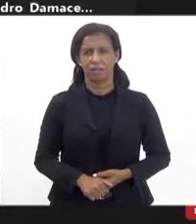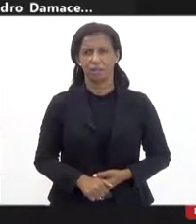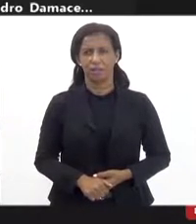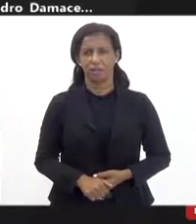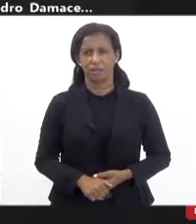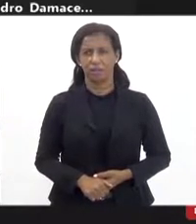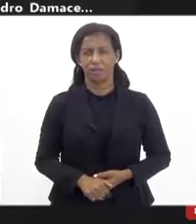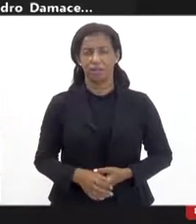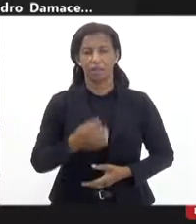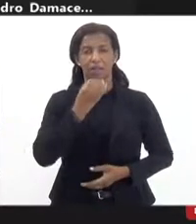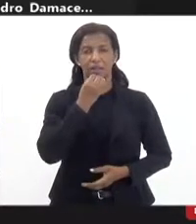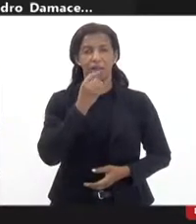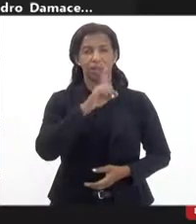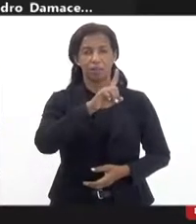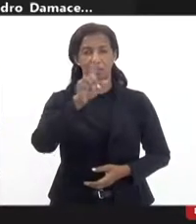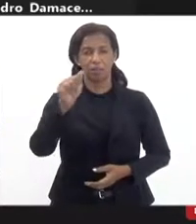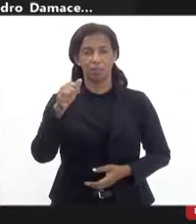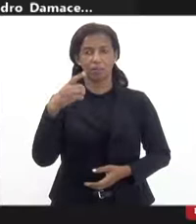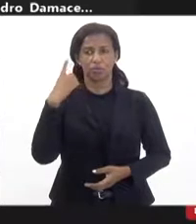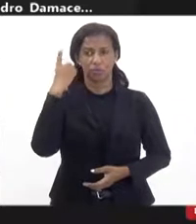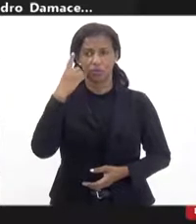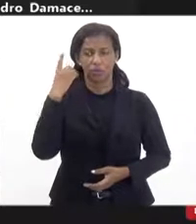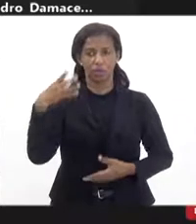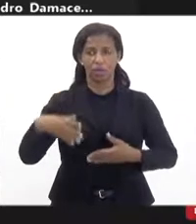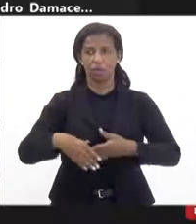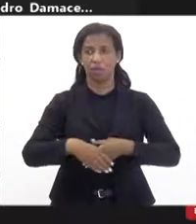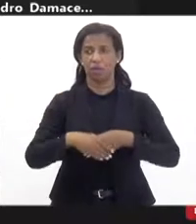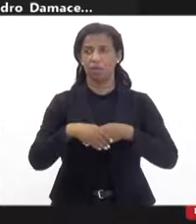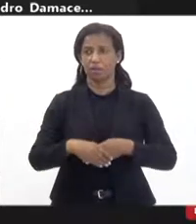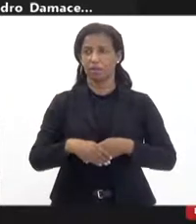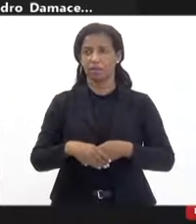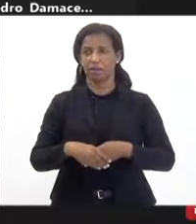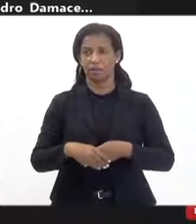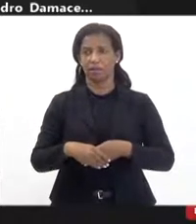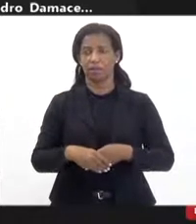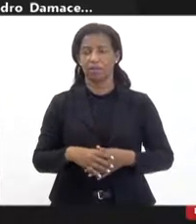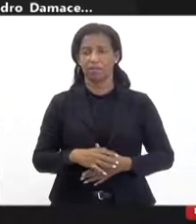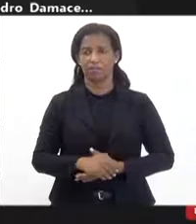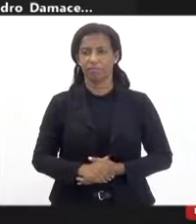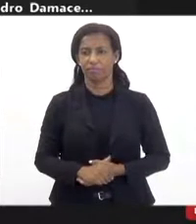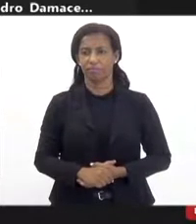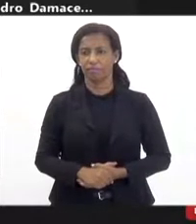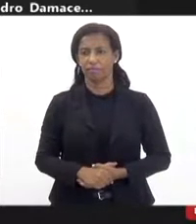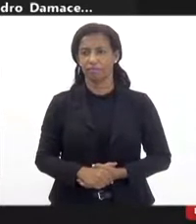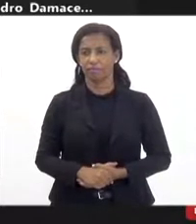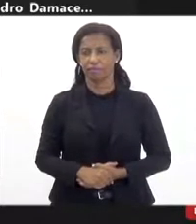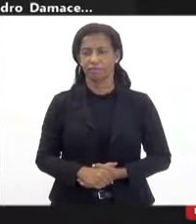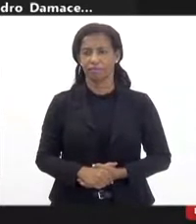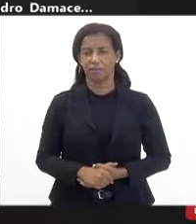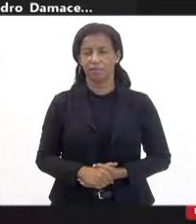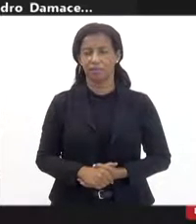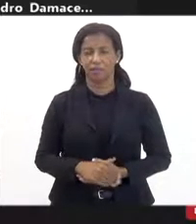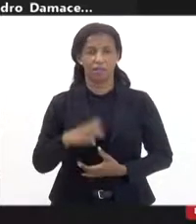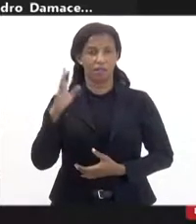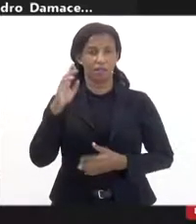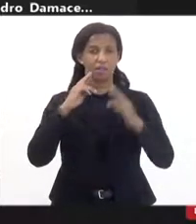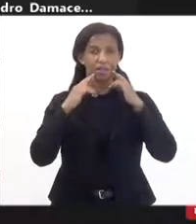Bom dia, deputado. Eu cumprimento aqui na 10ª